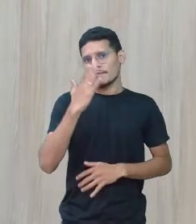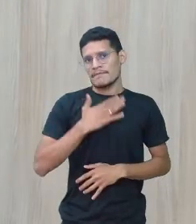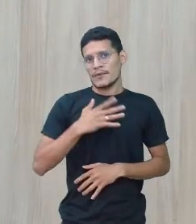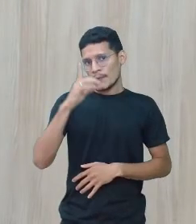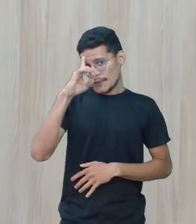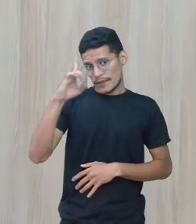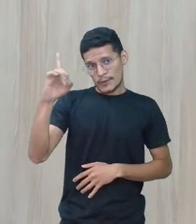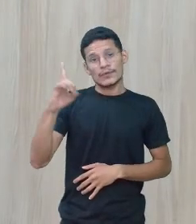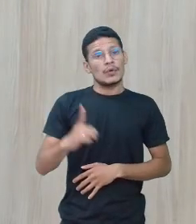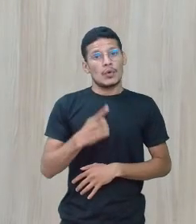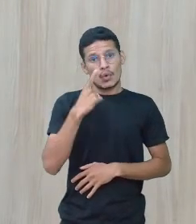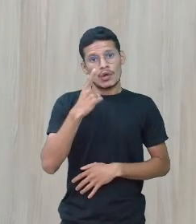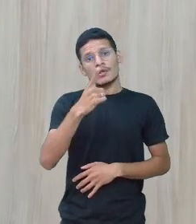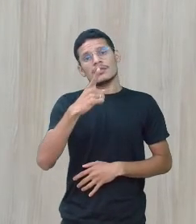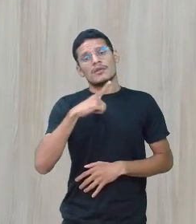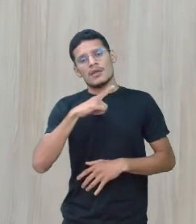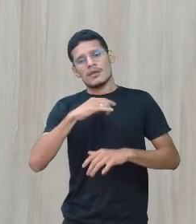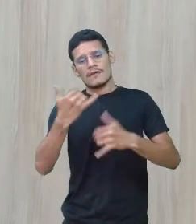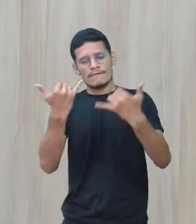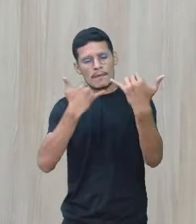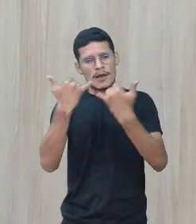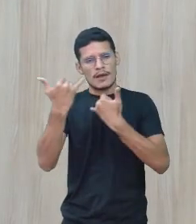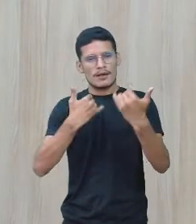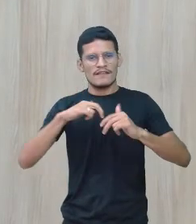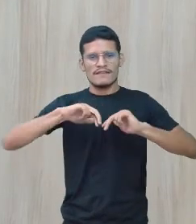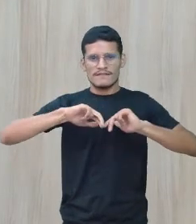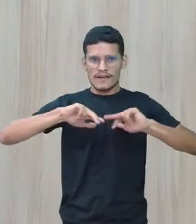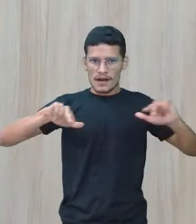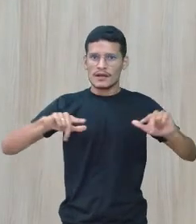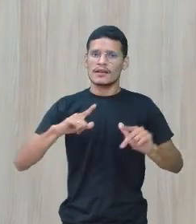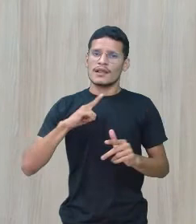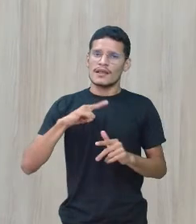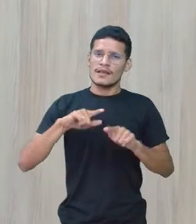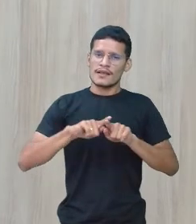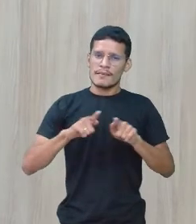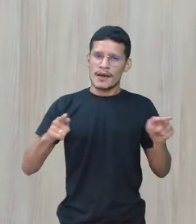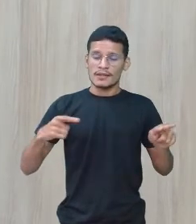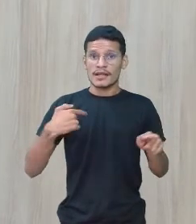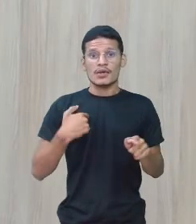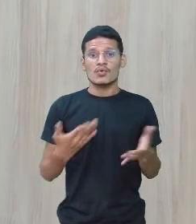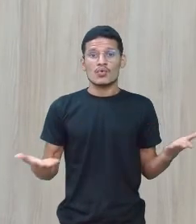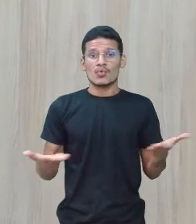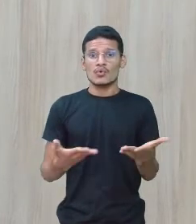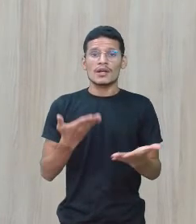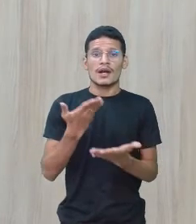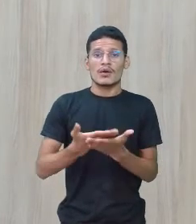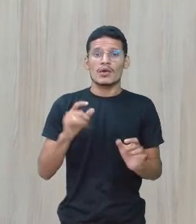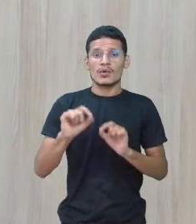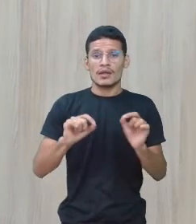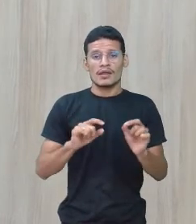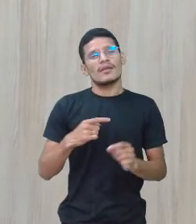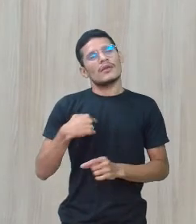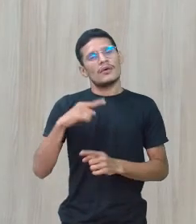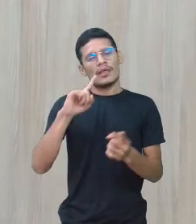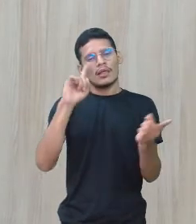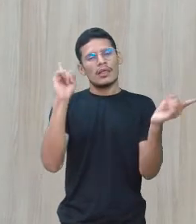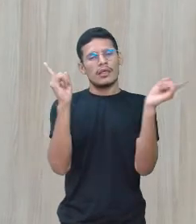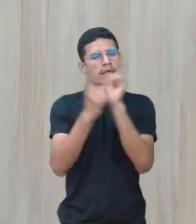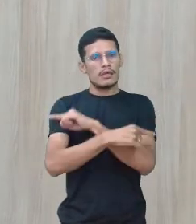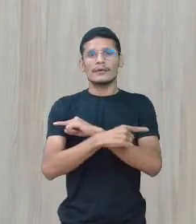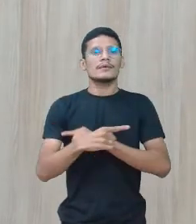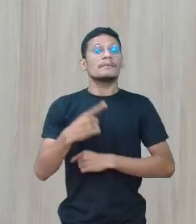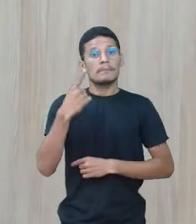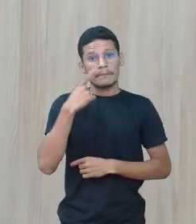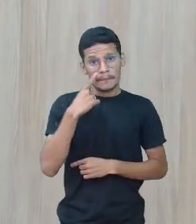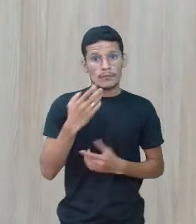Deus, tanta informação, tanta gramática, eu vou sair daqui o quê? Perdido. Mas calma que hoje a